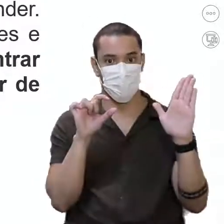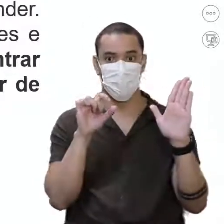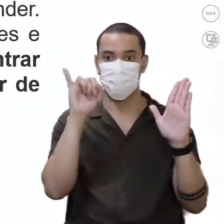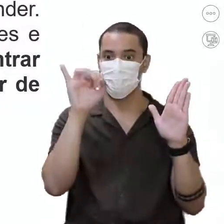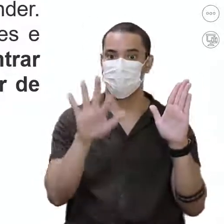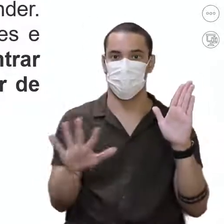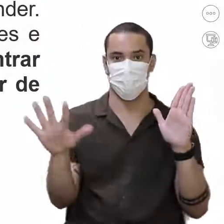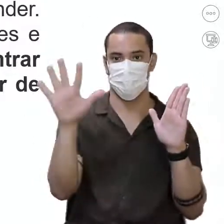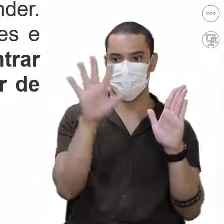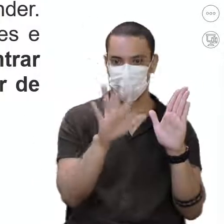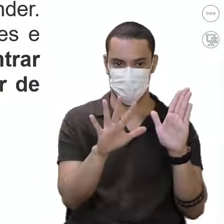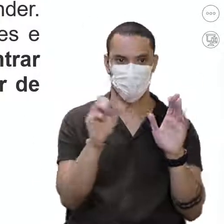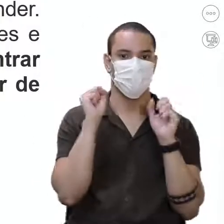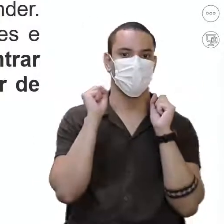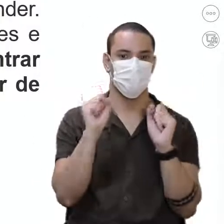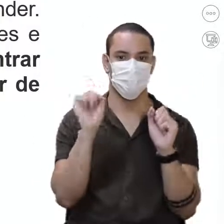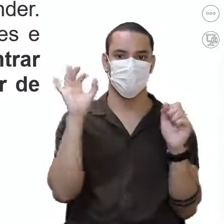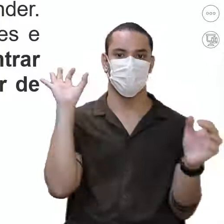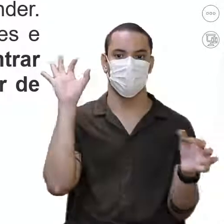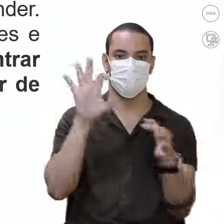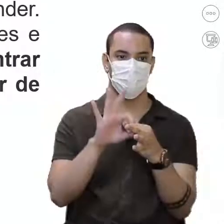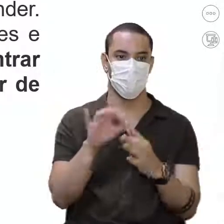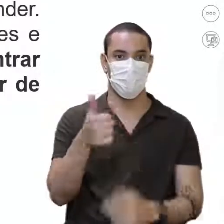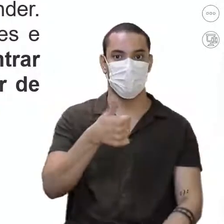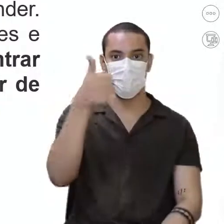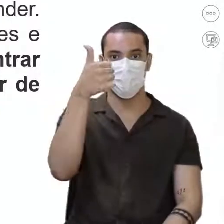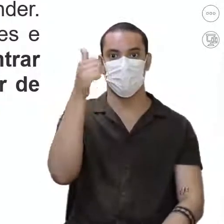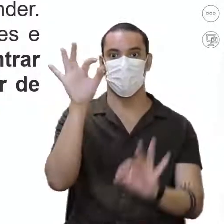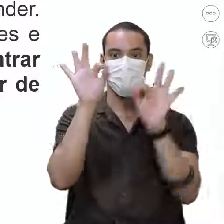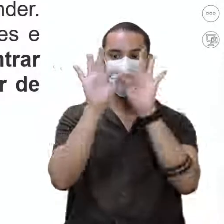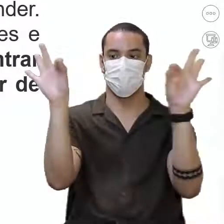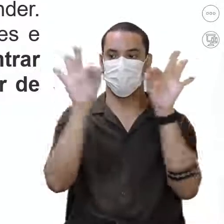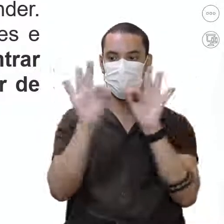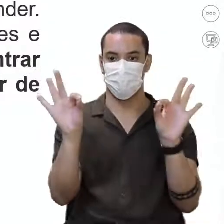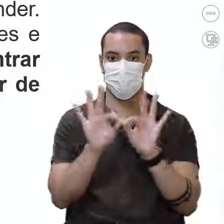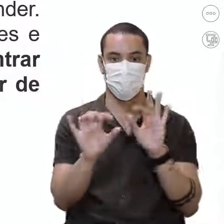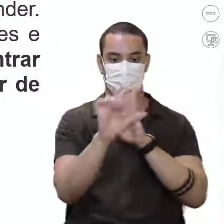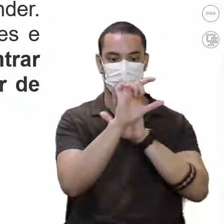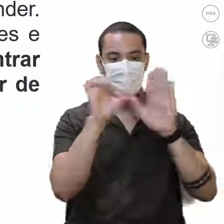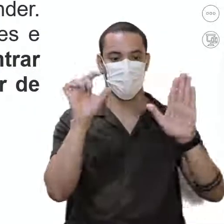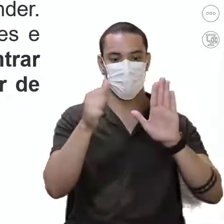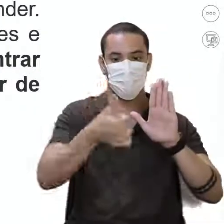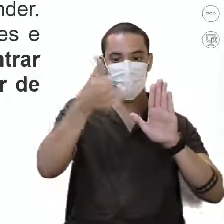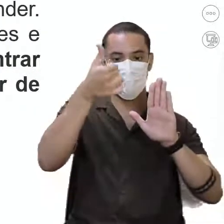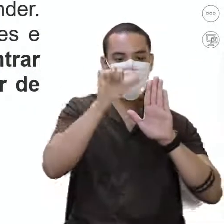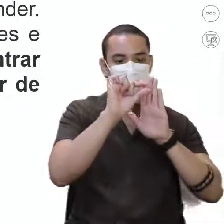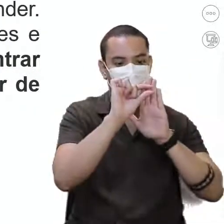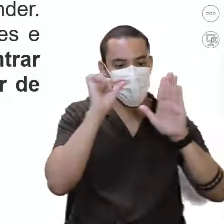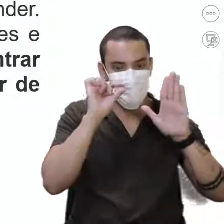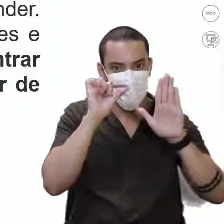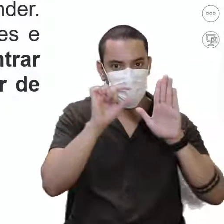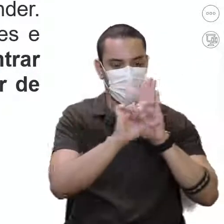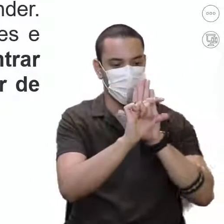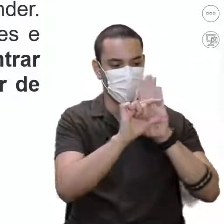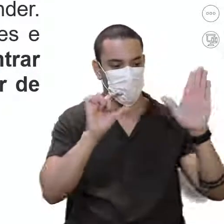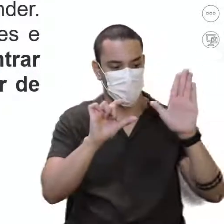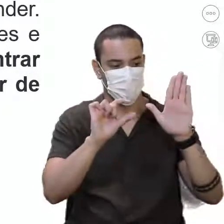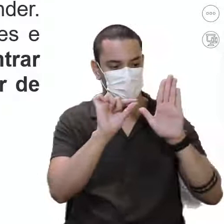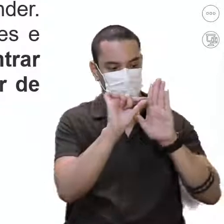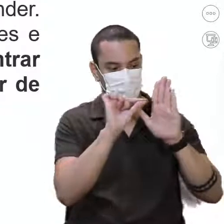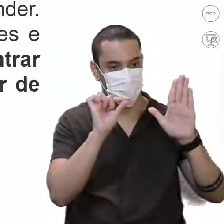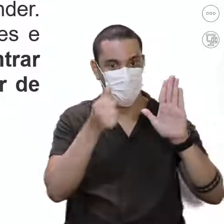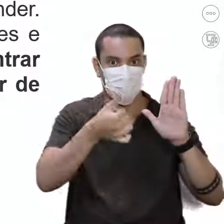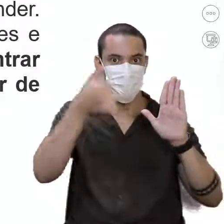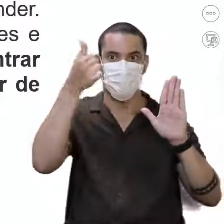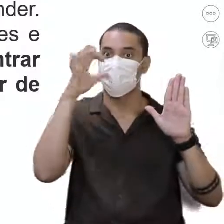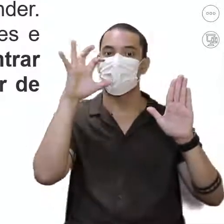ilustrações. Considere ler somente a primeira sentença de cada parágrafo. Essa é a forma de fazer a leitura